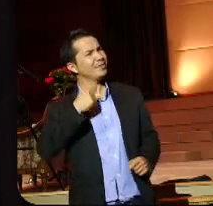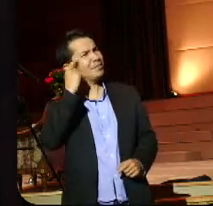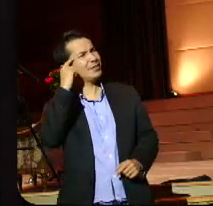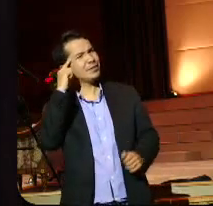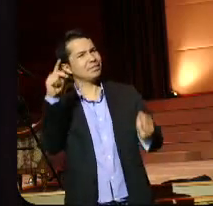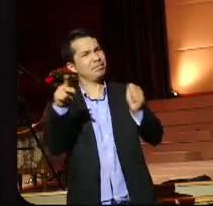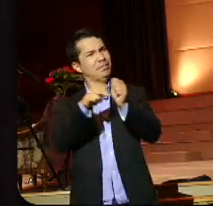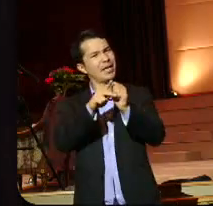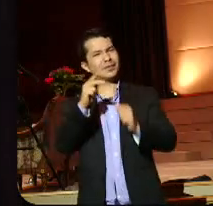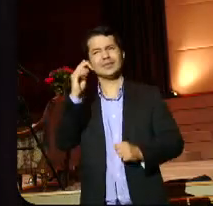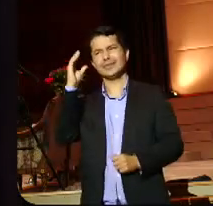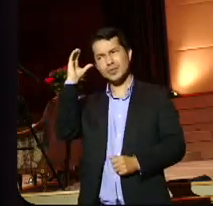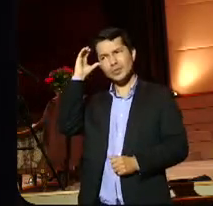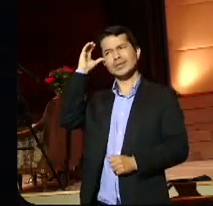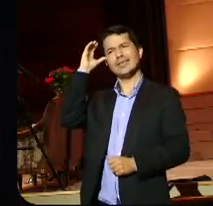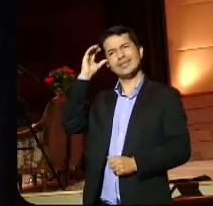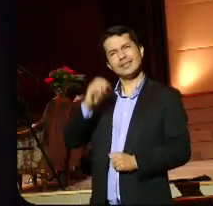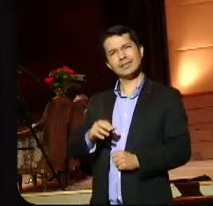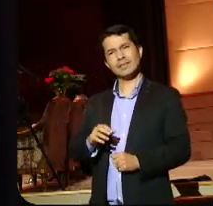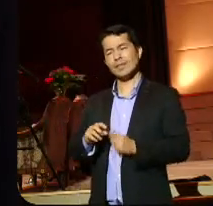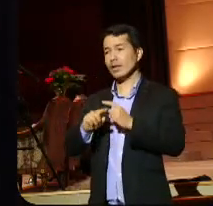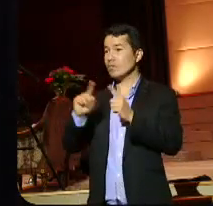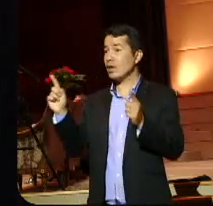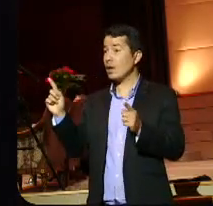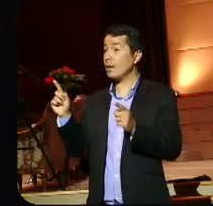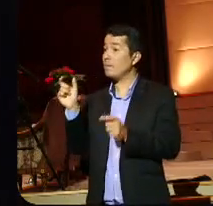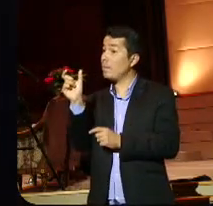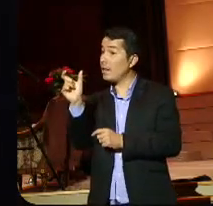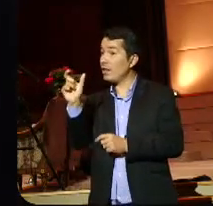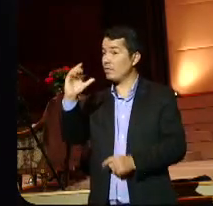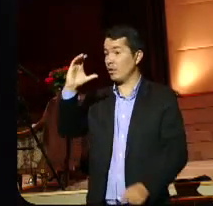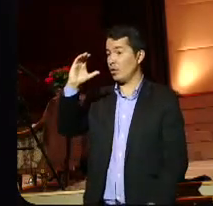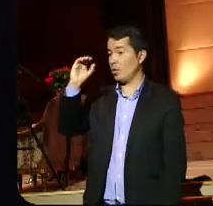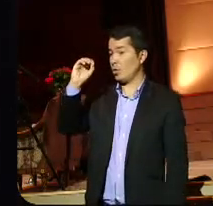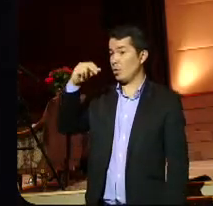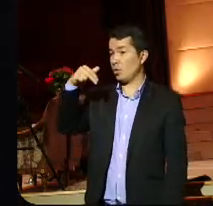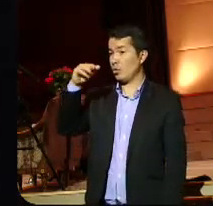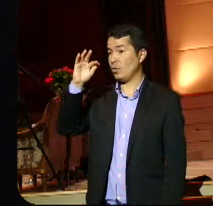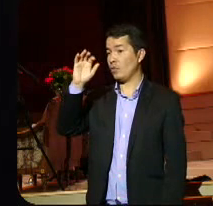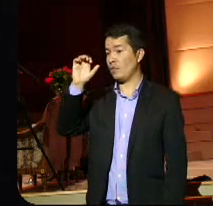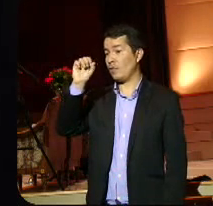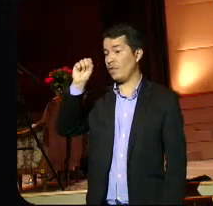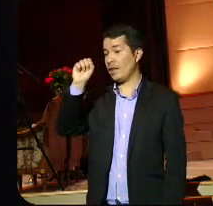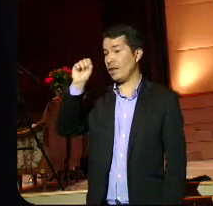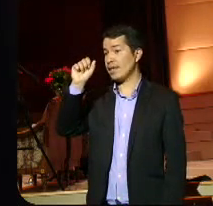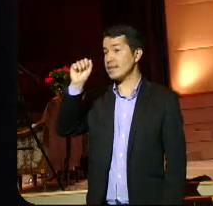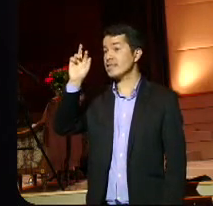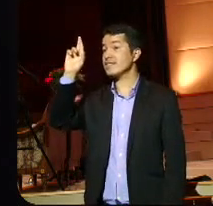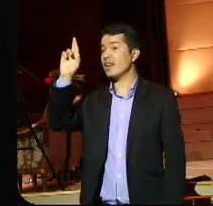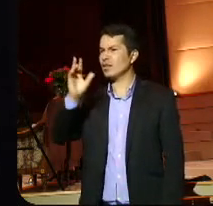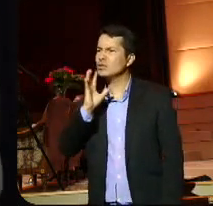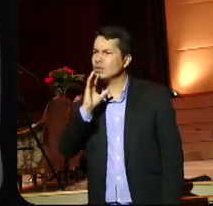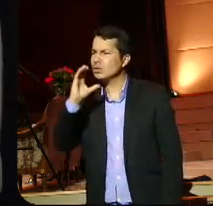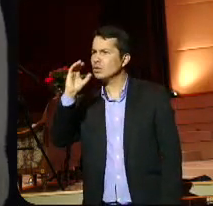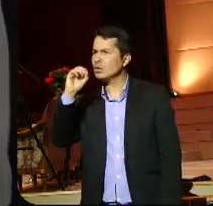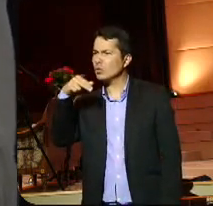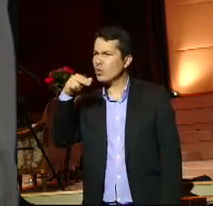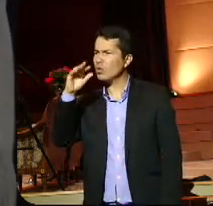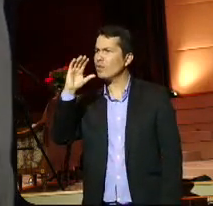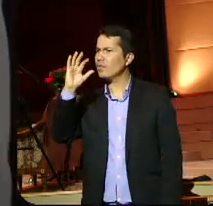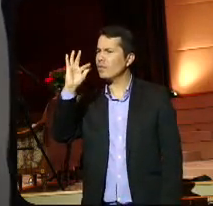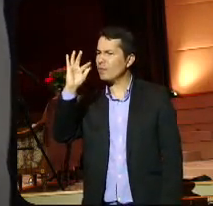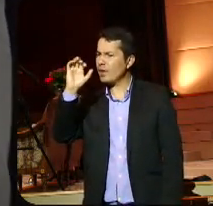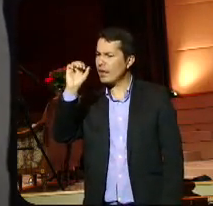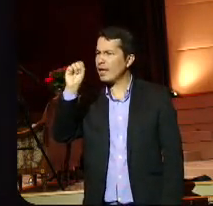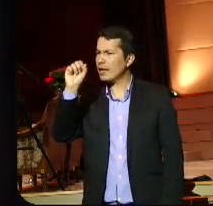é eu concordo. Sabe o que é confessar? é quando eu digo: Senhor, eu